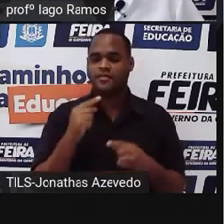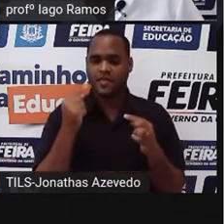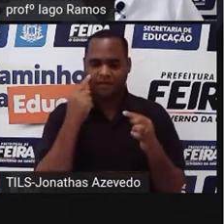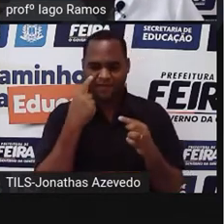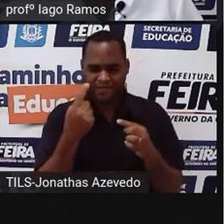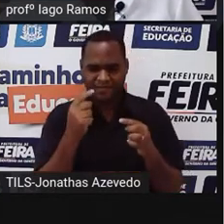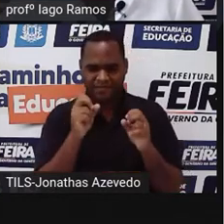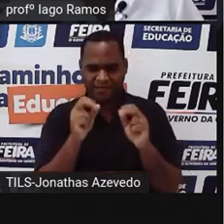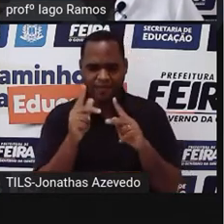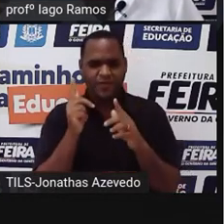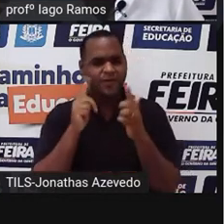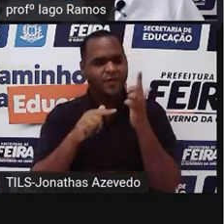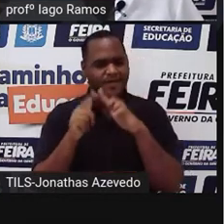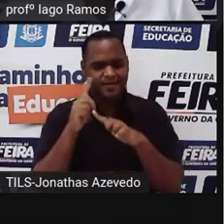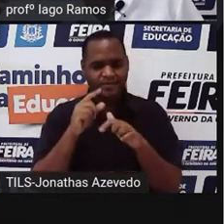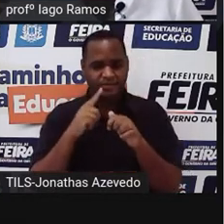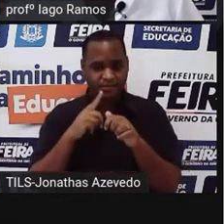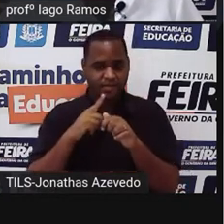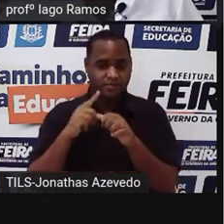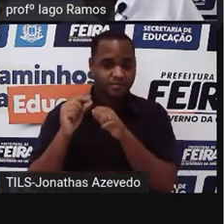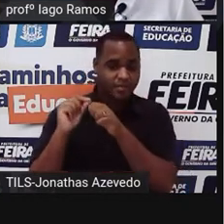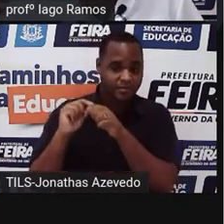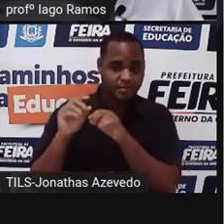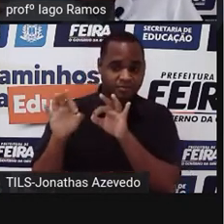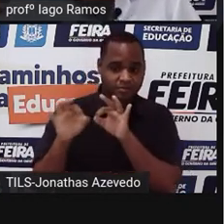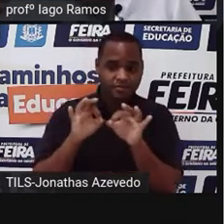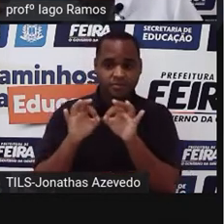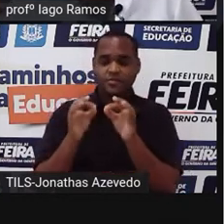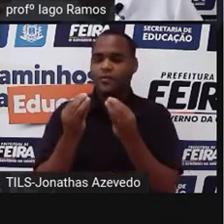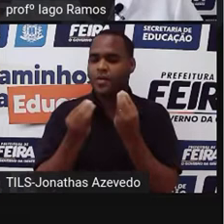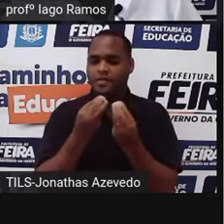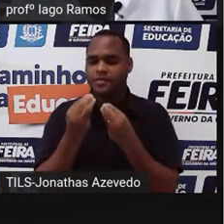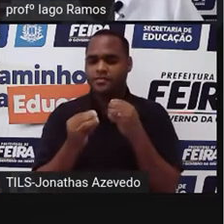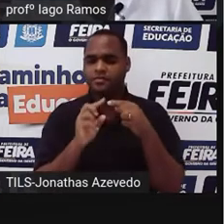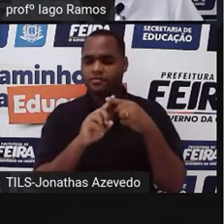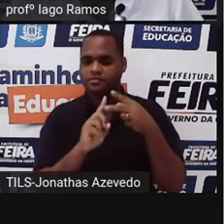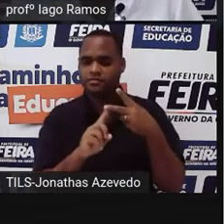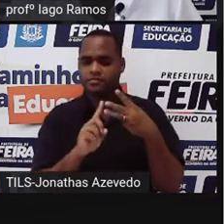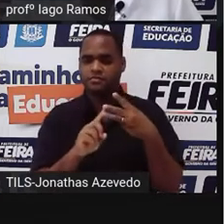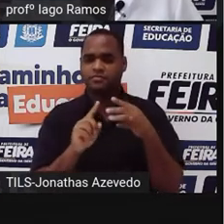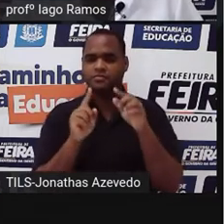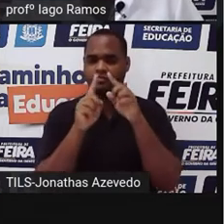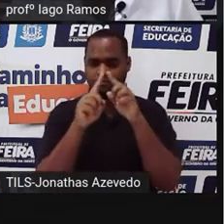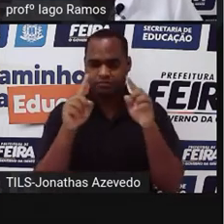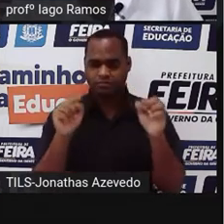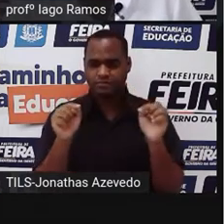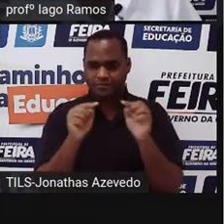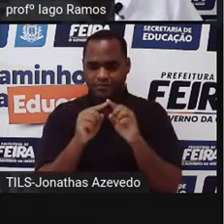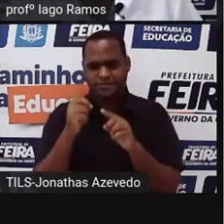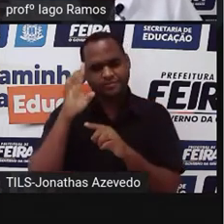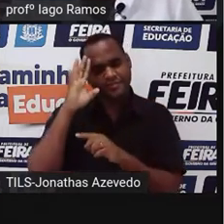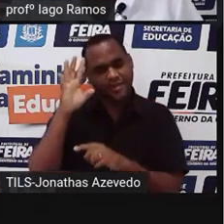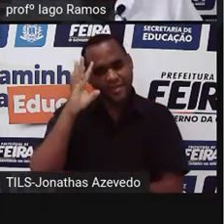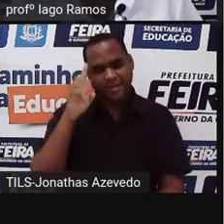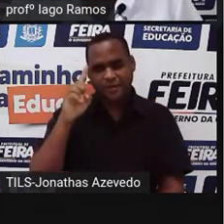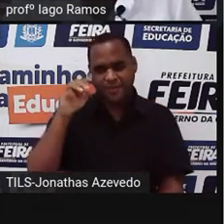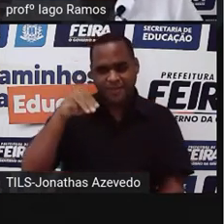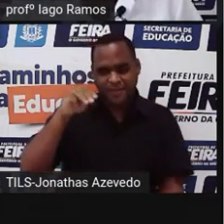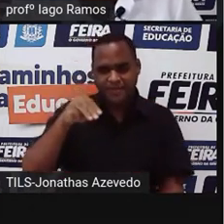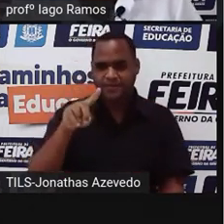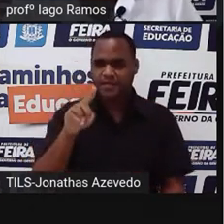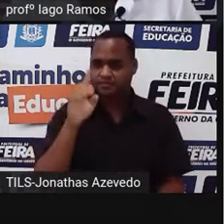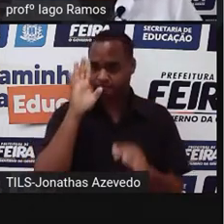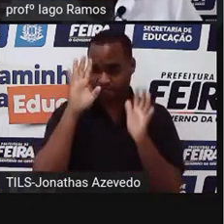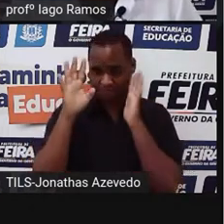talvez você consegue montar esse triângulo com esses três quadrados. Pensa aí, deixa eu te dar esse tempo aqui, ó, de um minutinho para